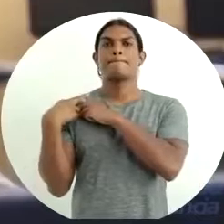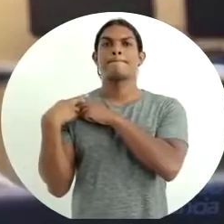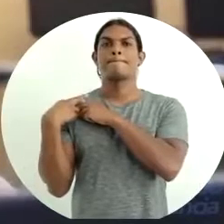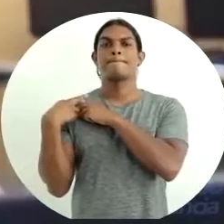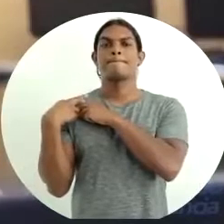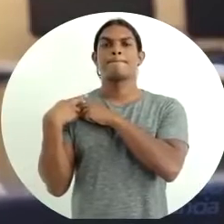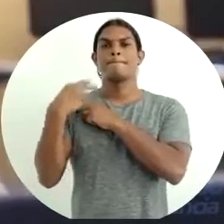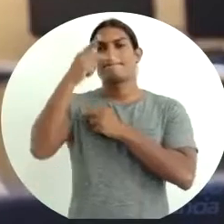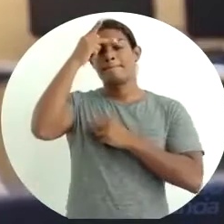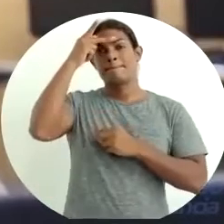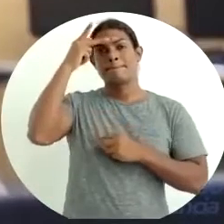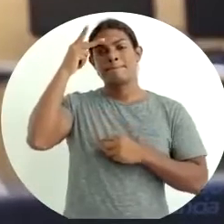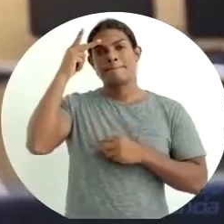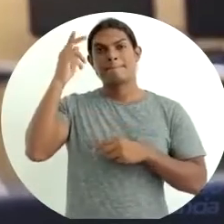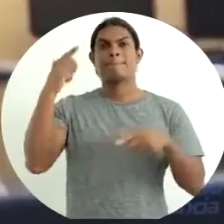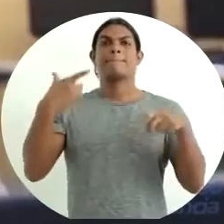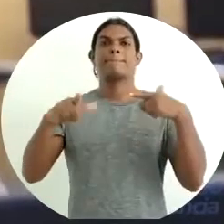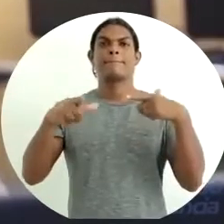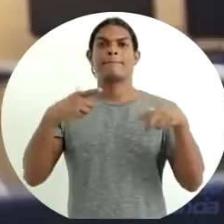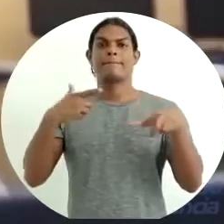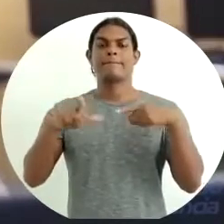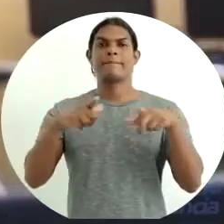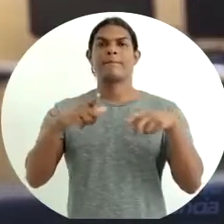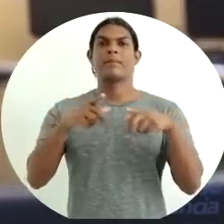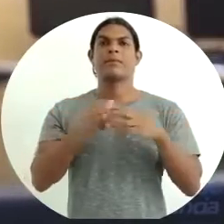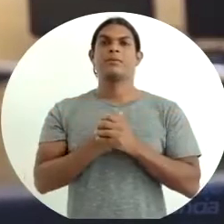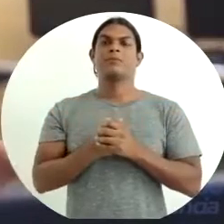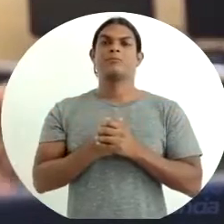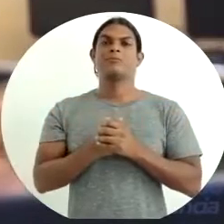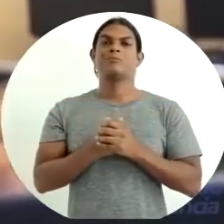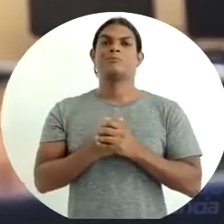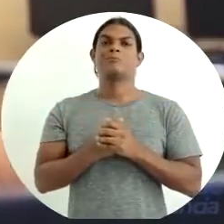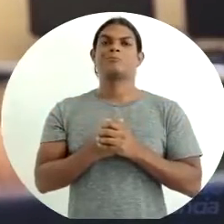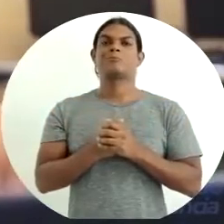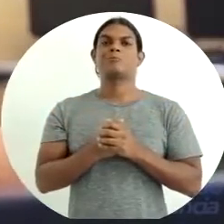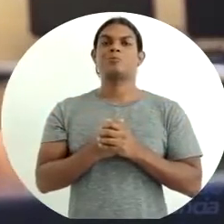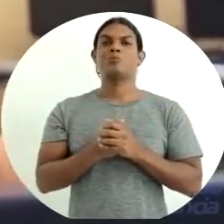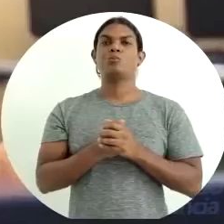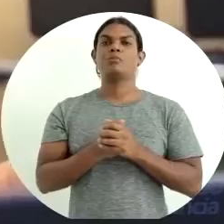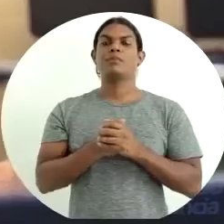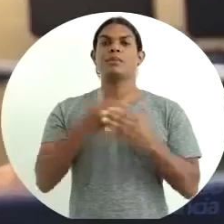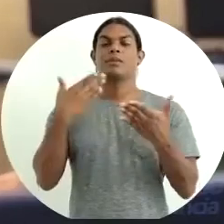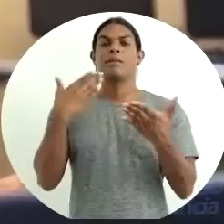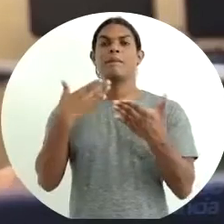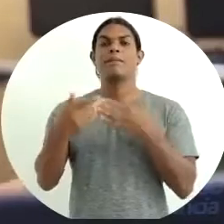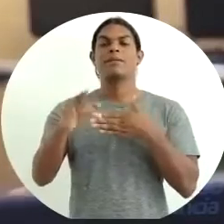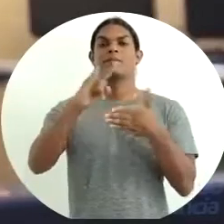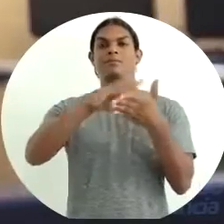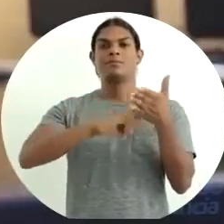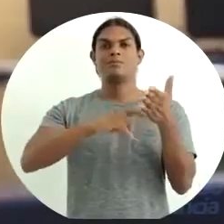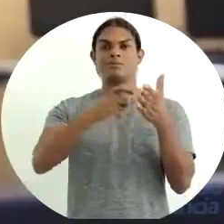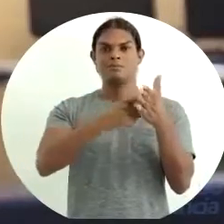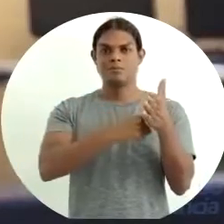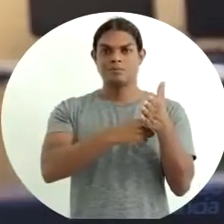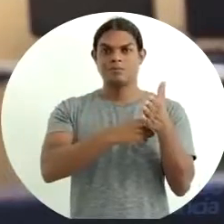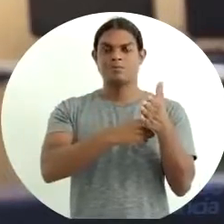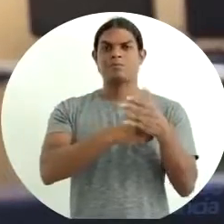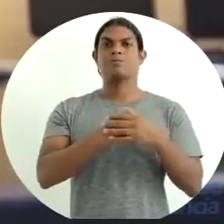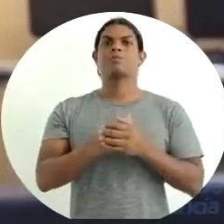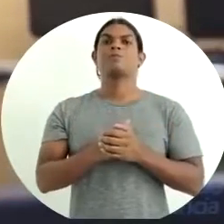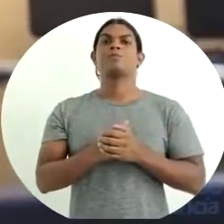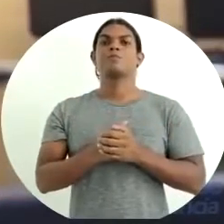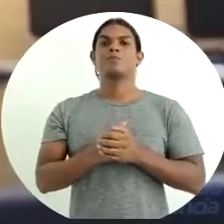trabalhador pela quebra da natureza contratual. Junto com o artigo 7º da Constituição, que diz: